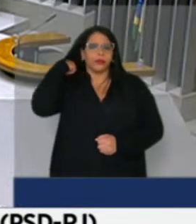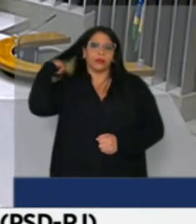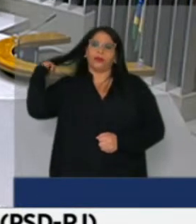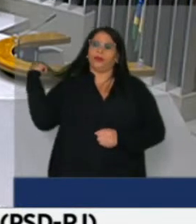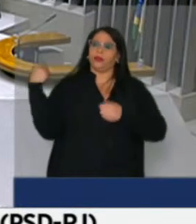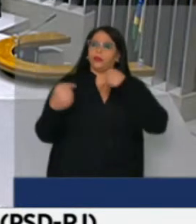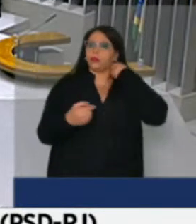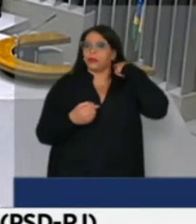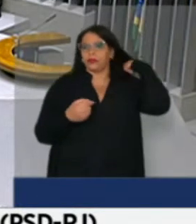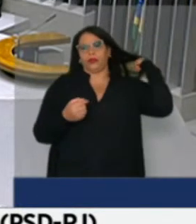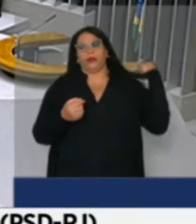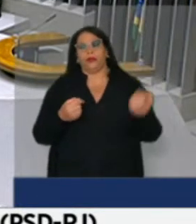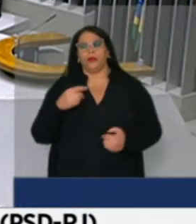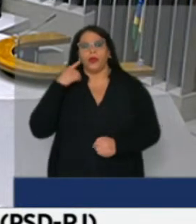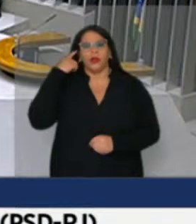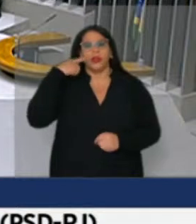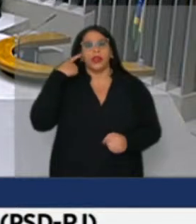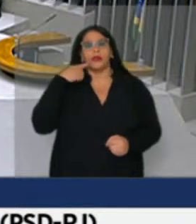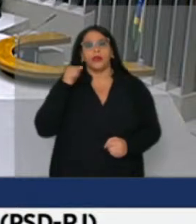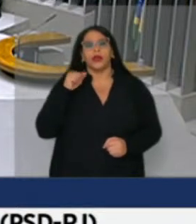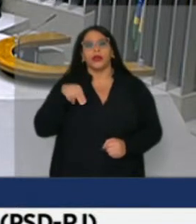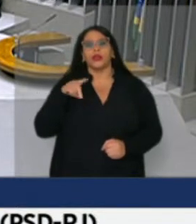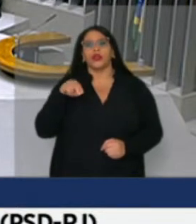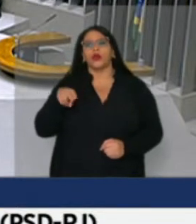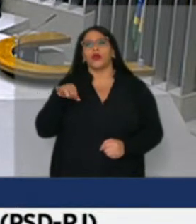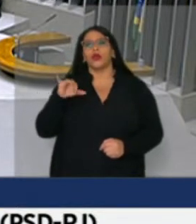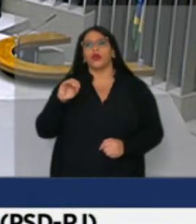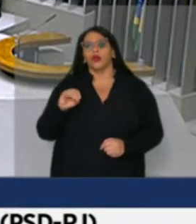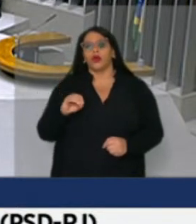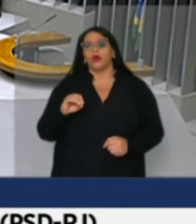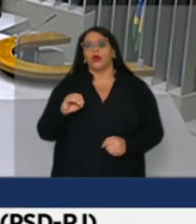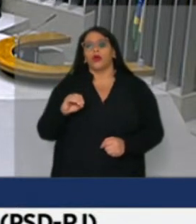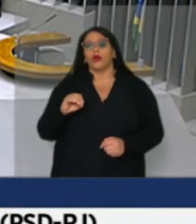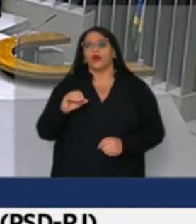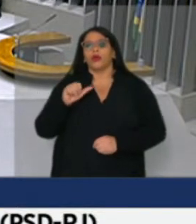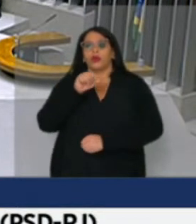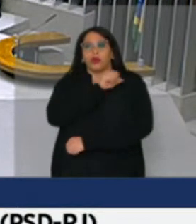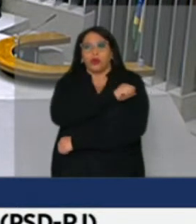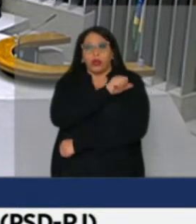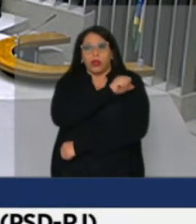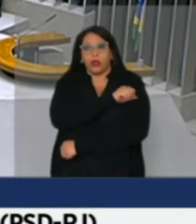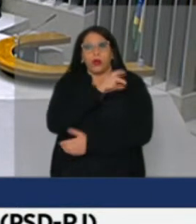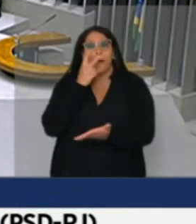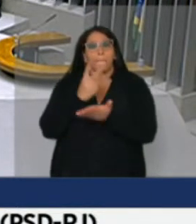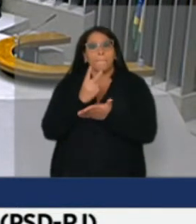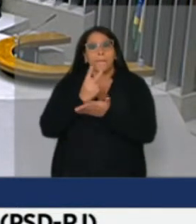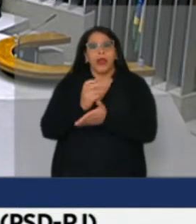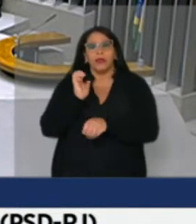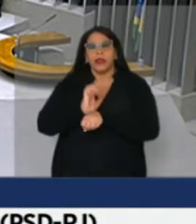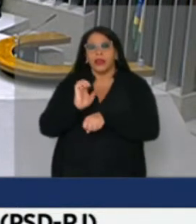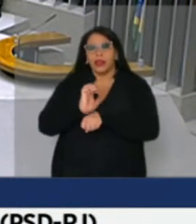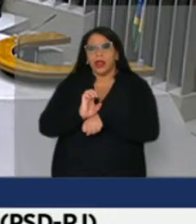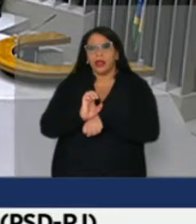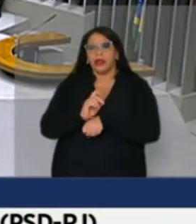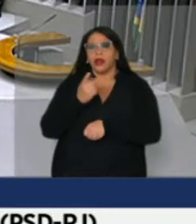O deputado Otônio de Paula, do PSC, do Rio de Janeiro, mesmo estado da deputada, chegou a dizer que